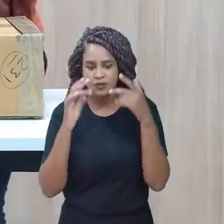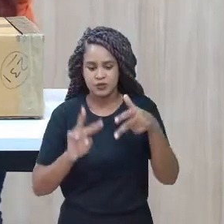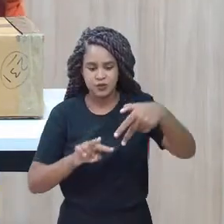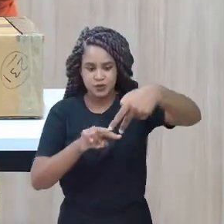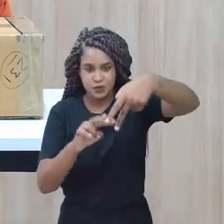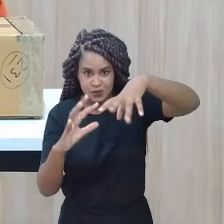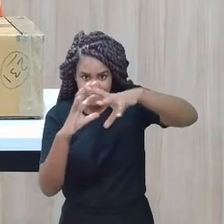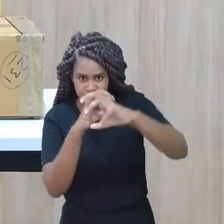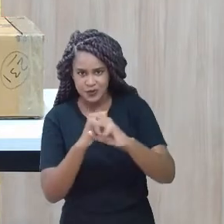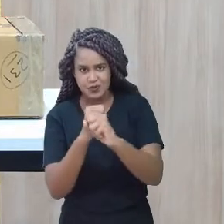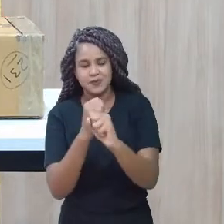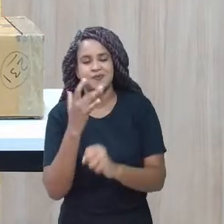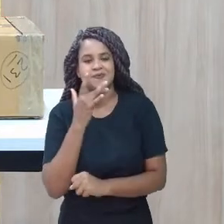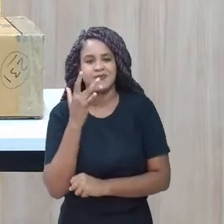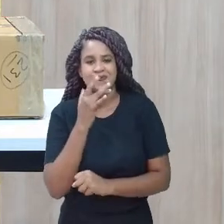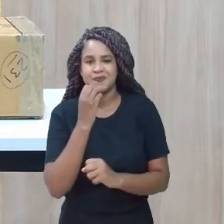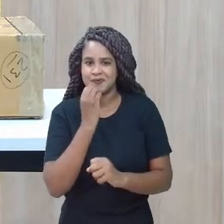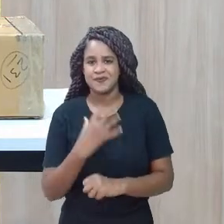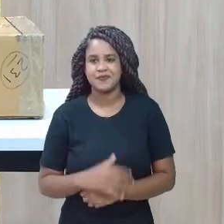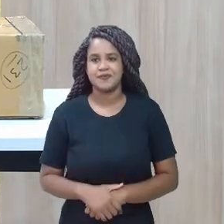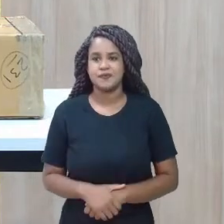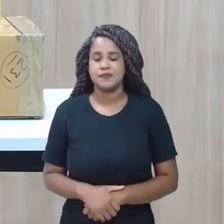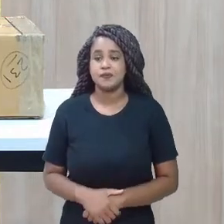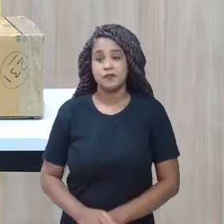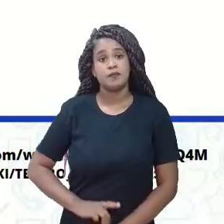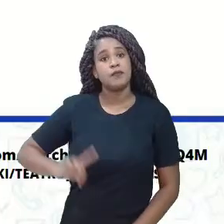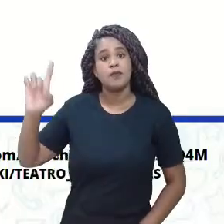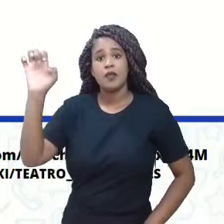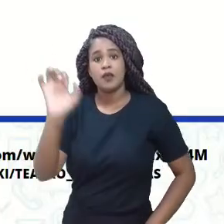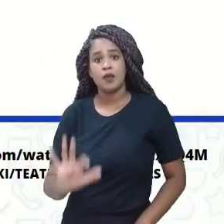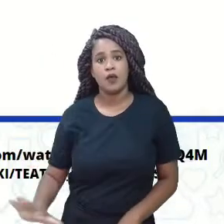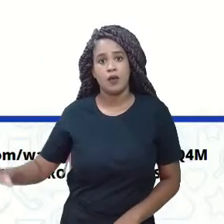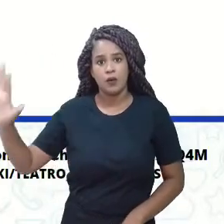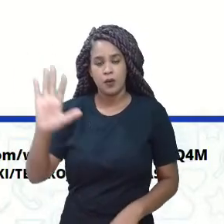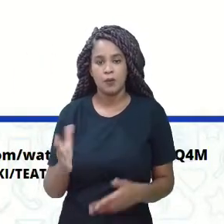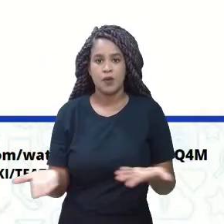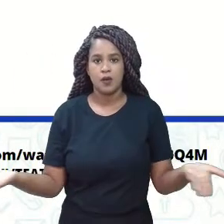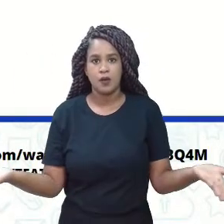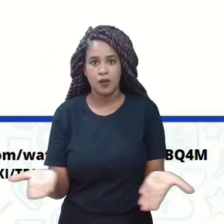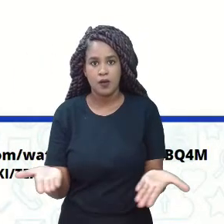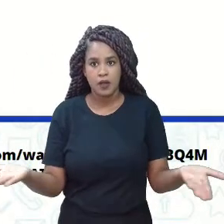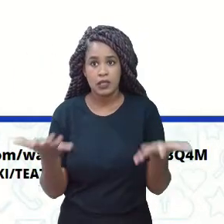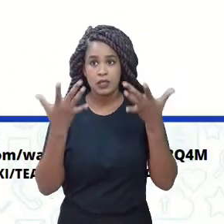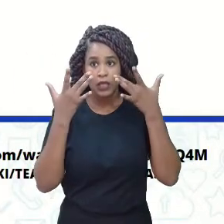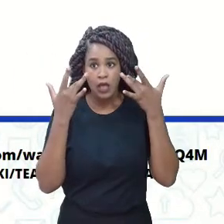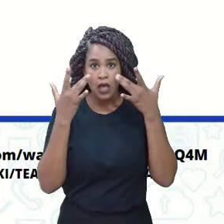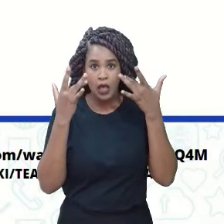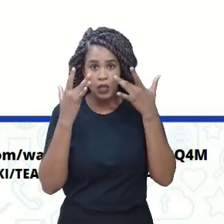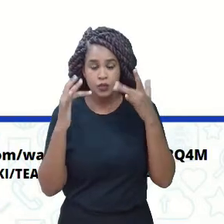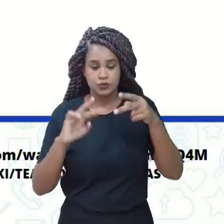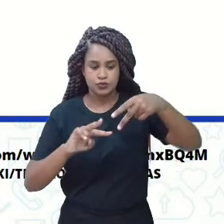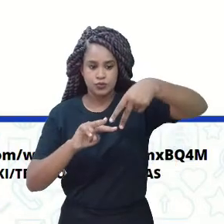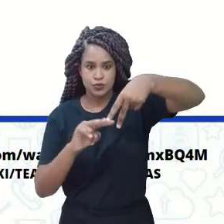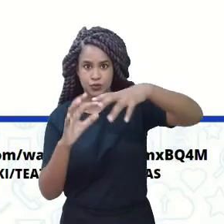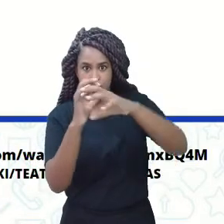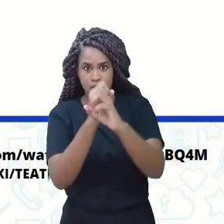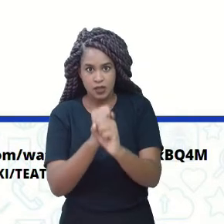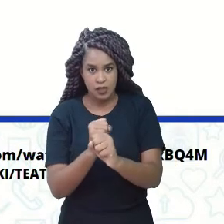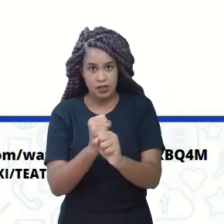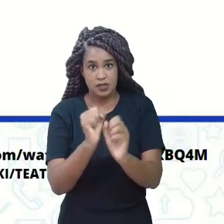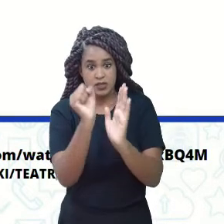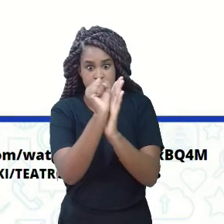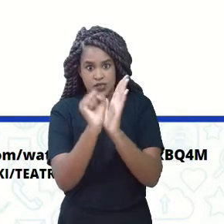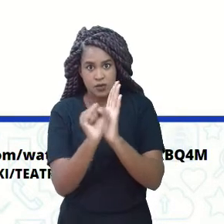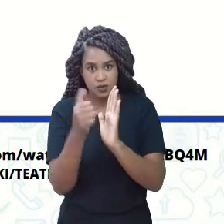gente. Vamos lá. Na Europa agora, né? O teatro de sombra chegou a partir do século XVIII. Olha